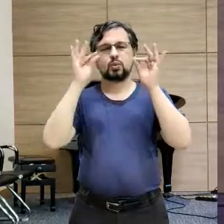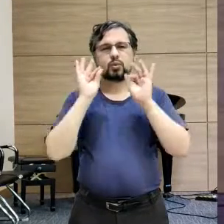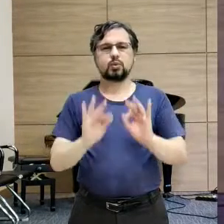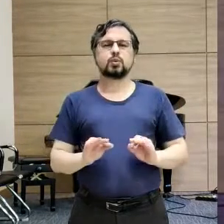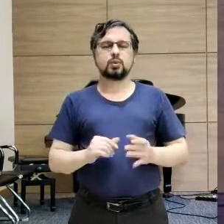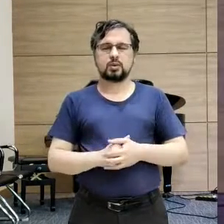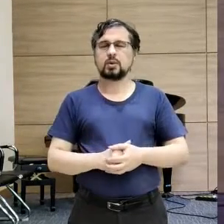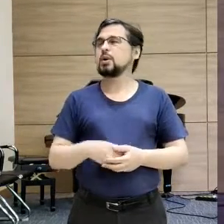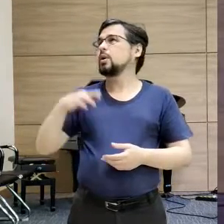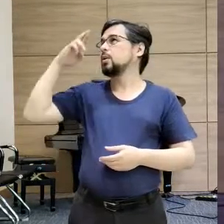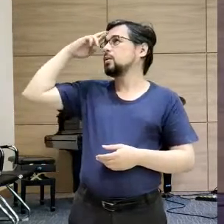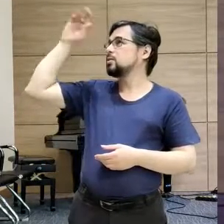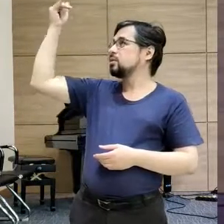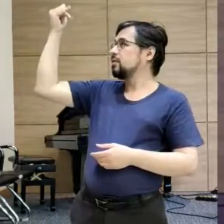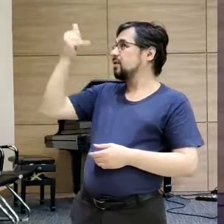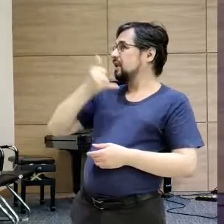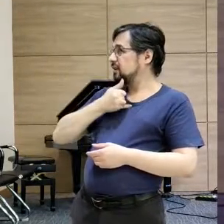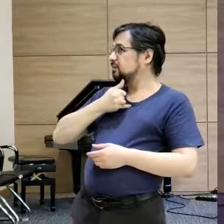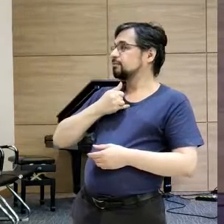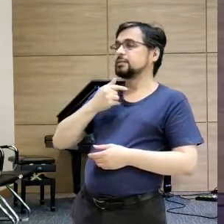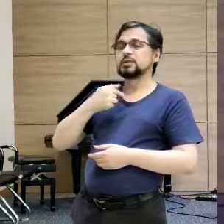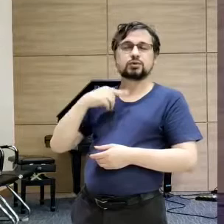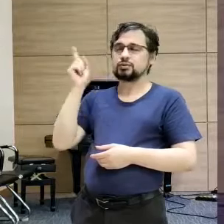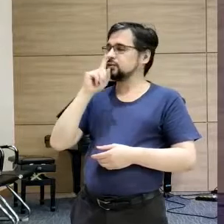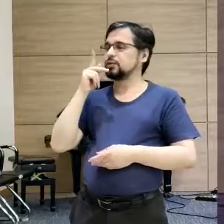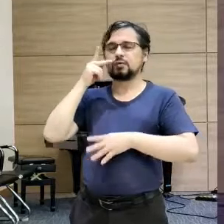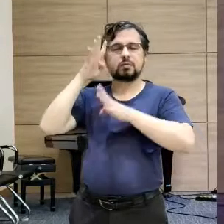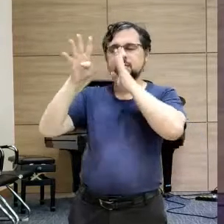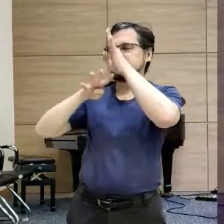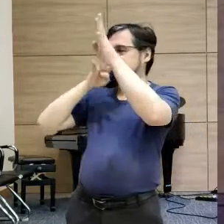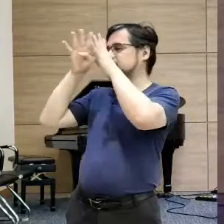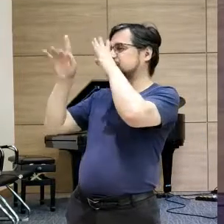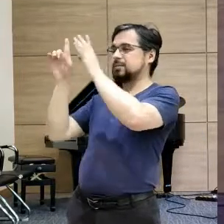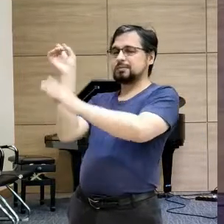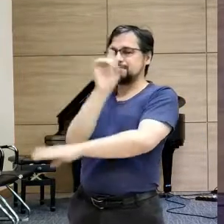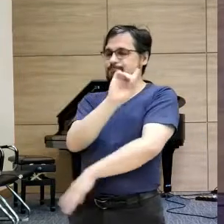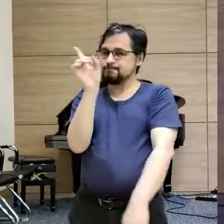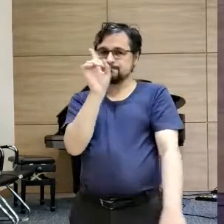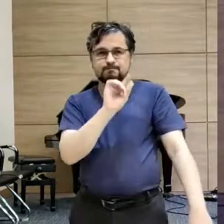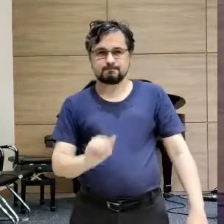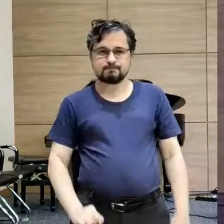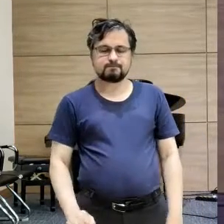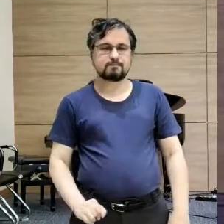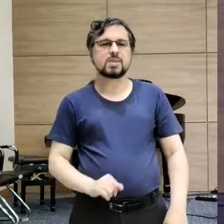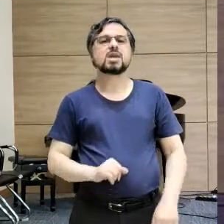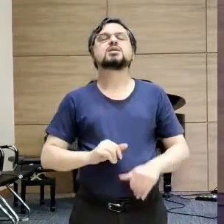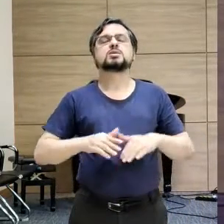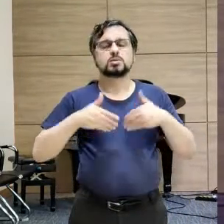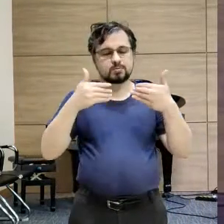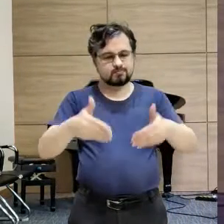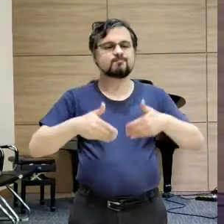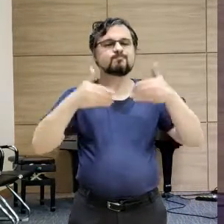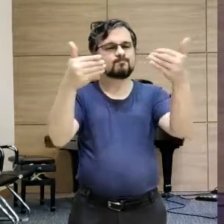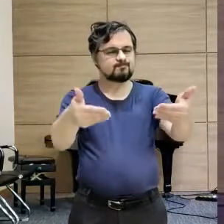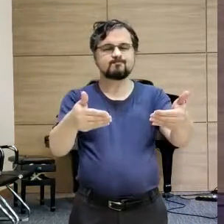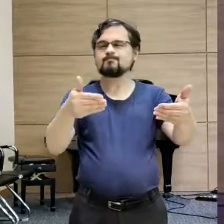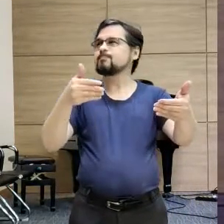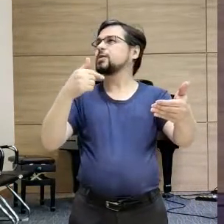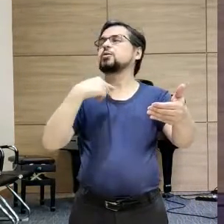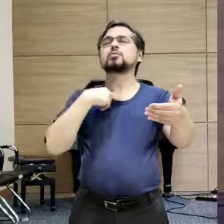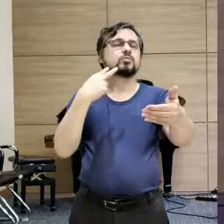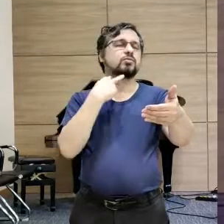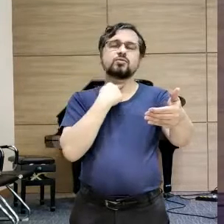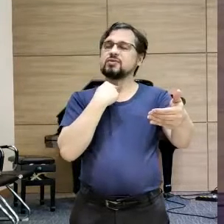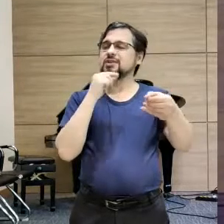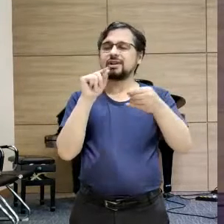O que o Senhor disser, eu não vou retrucar. As consequências que vierem, eu não posso fazer nada,